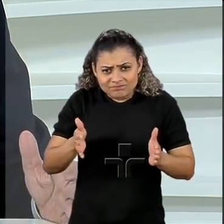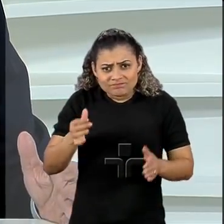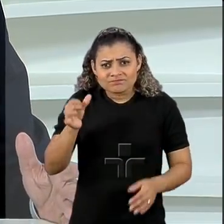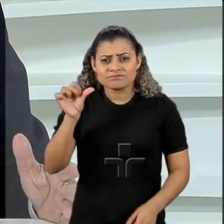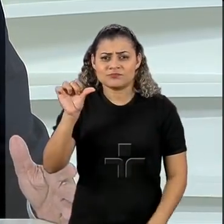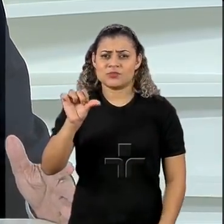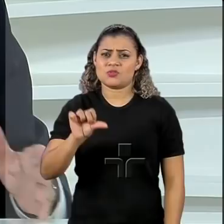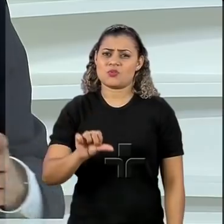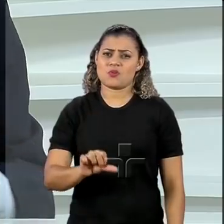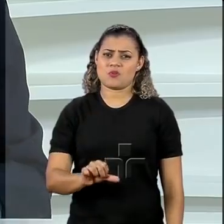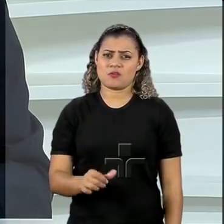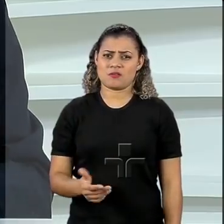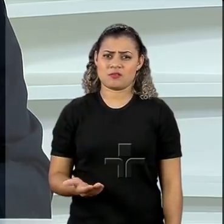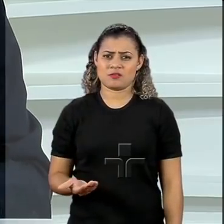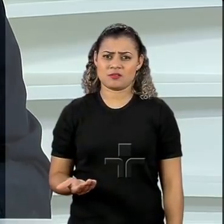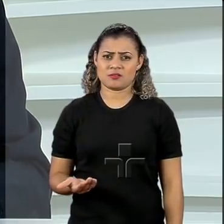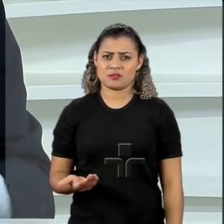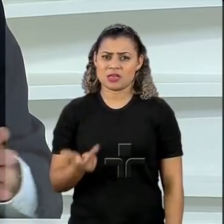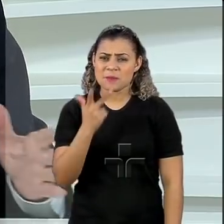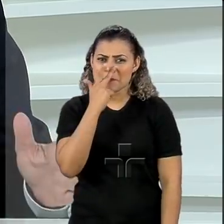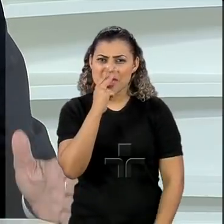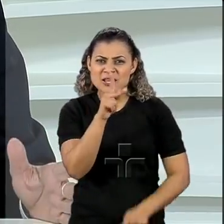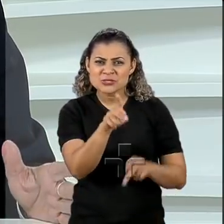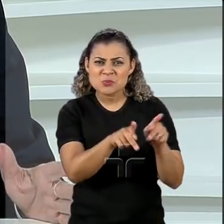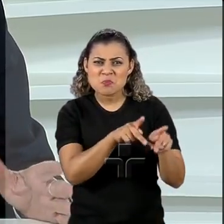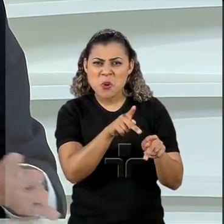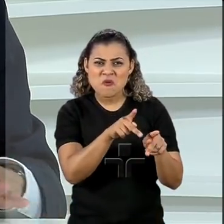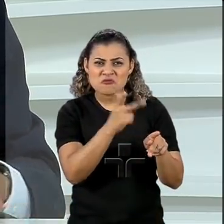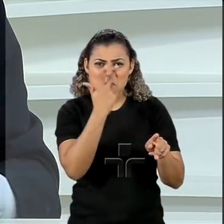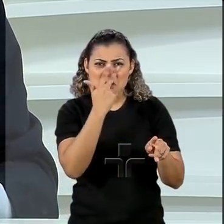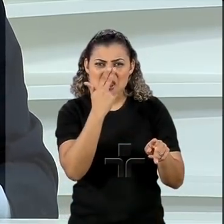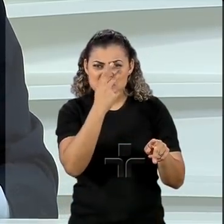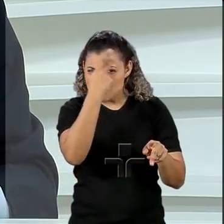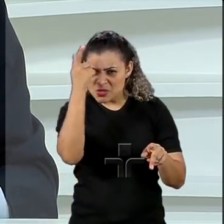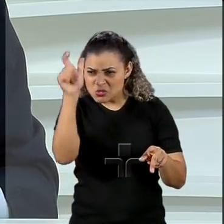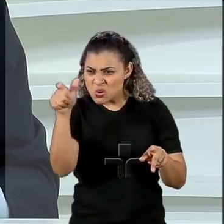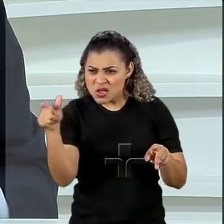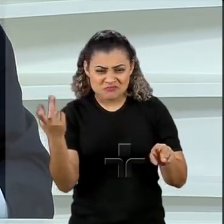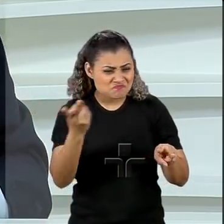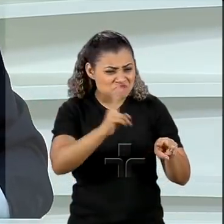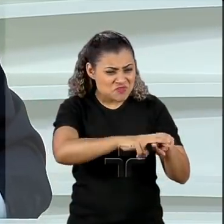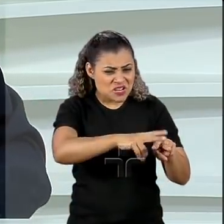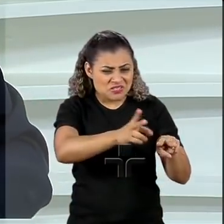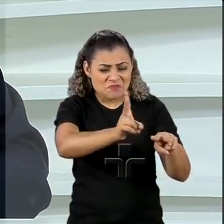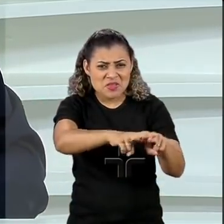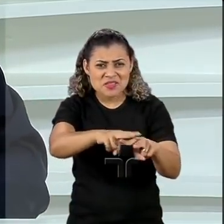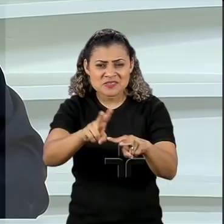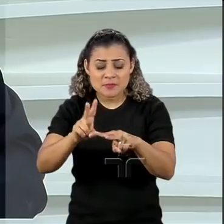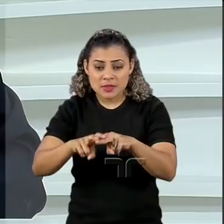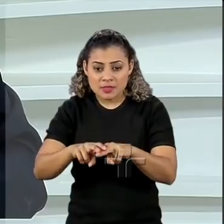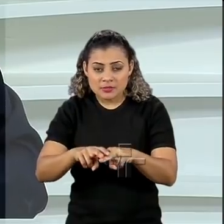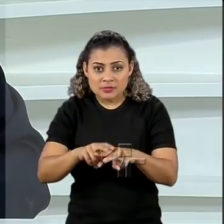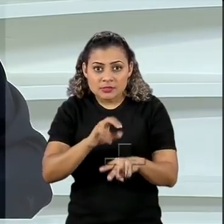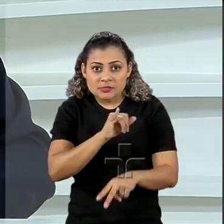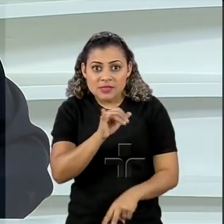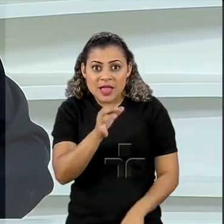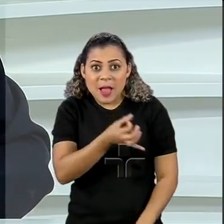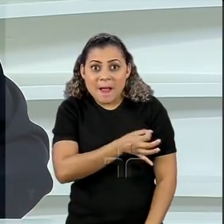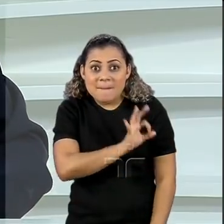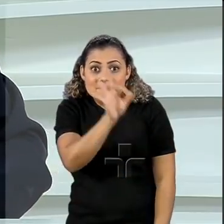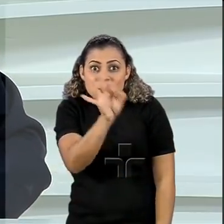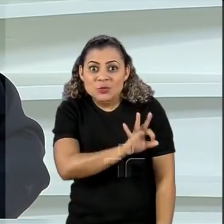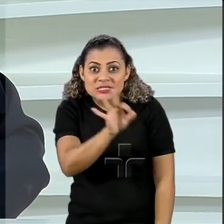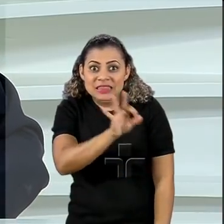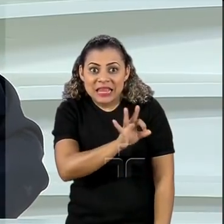dramática. Nós temos uma população carcerária em que o percentual de presos